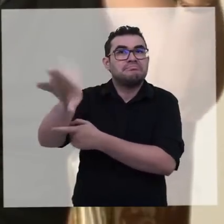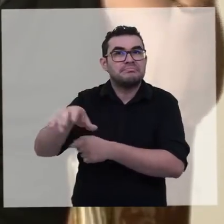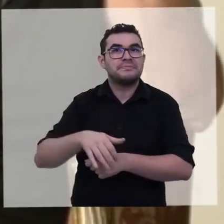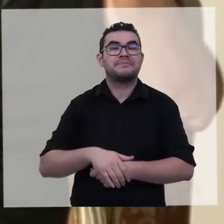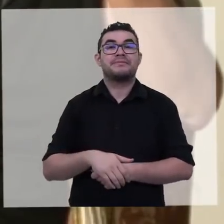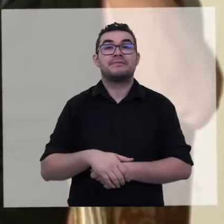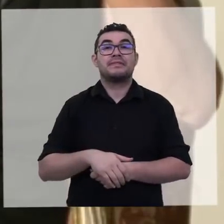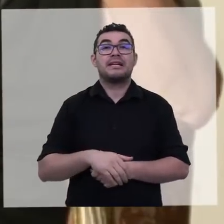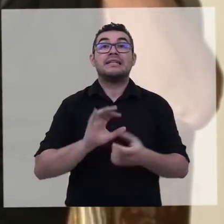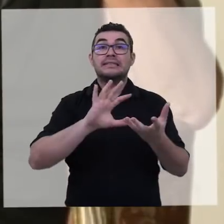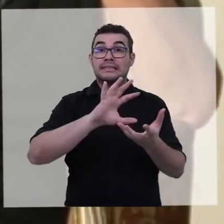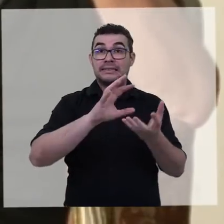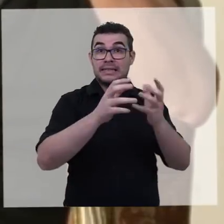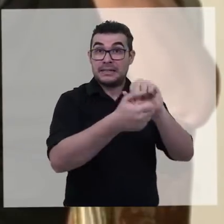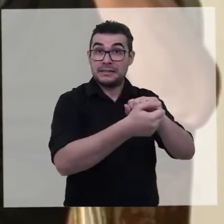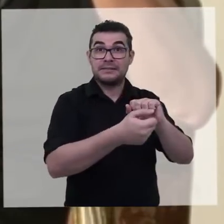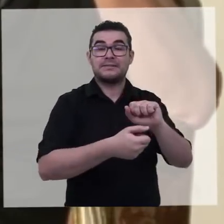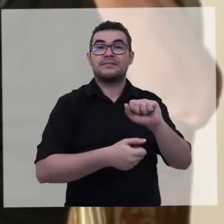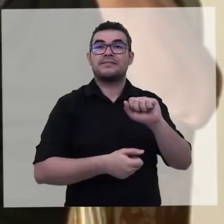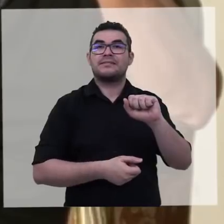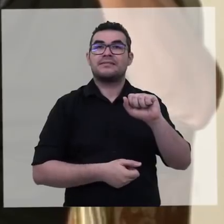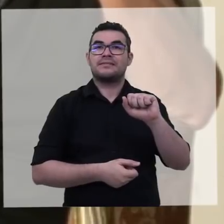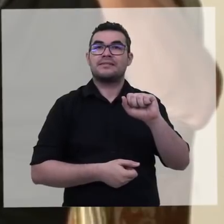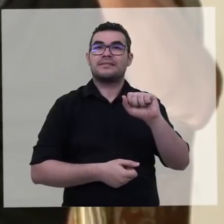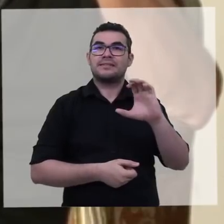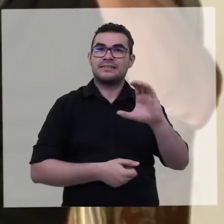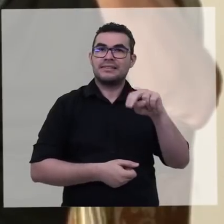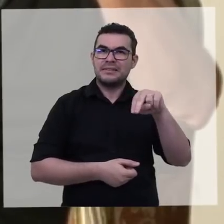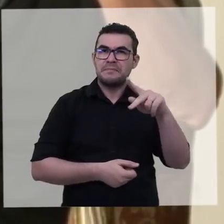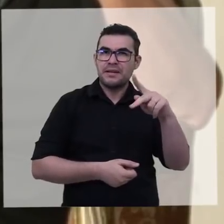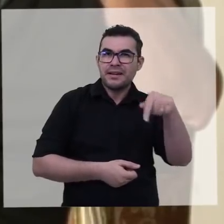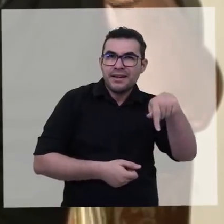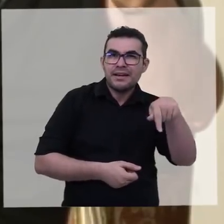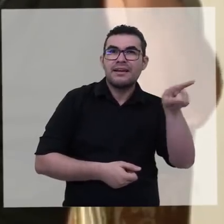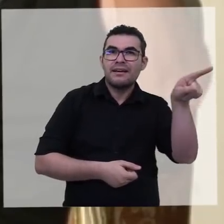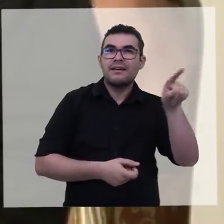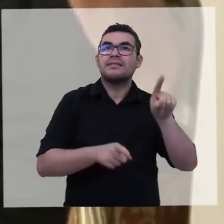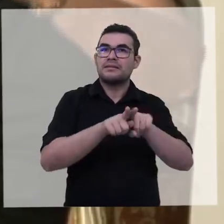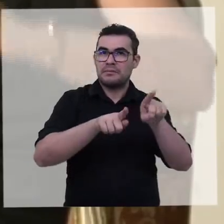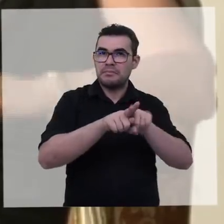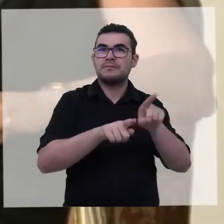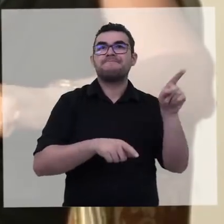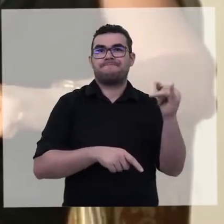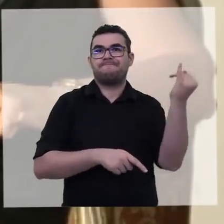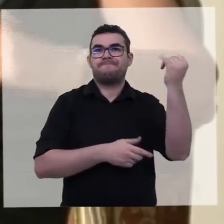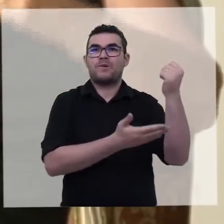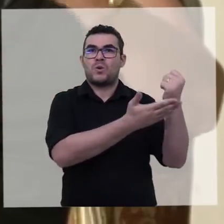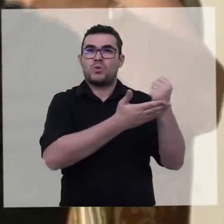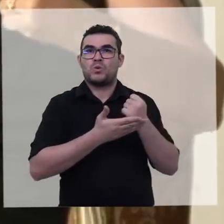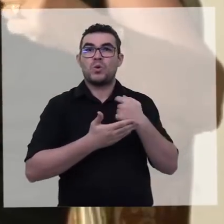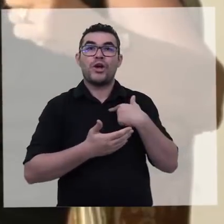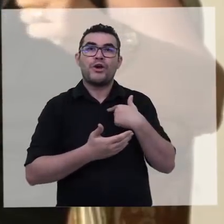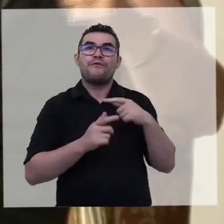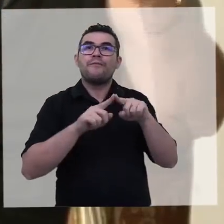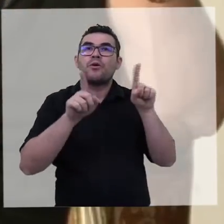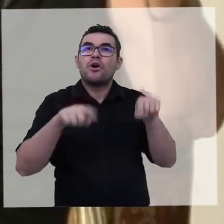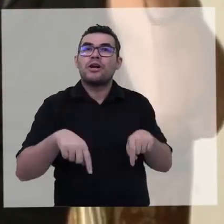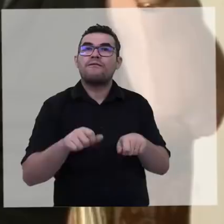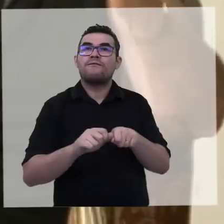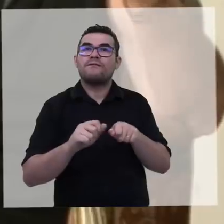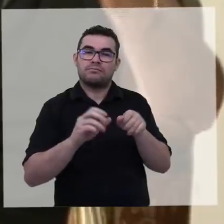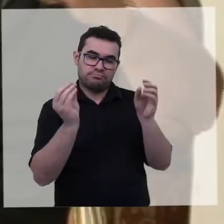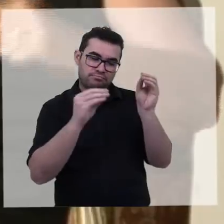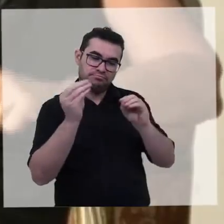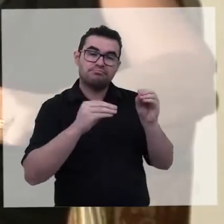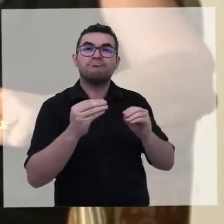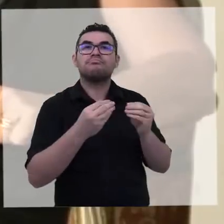mandei, o CNPq teve uma importância muito grande na melhoria da revista. Por quê? Eu mandei um projeto do CNPq pedindo suporte, porque a